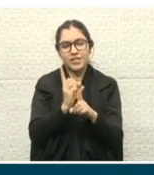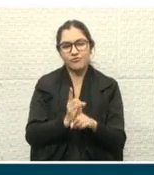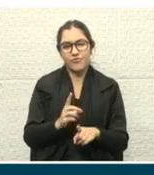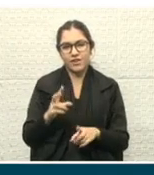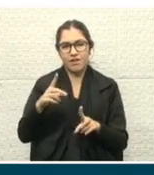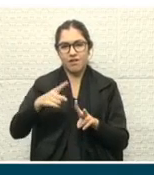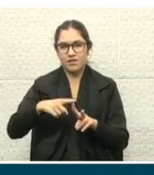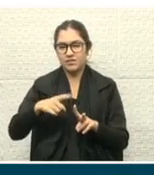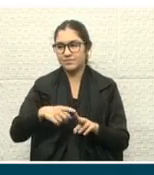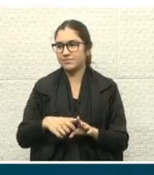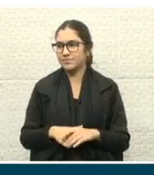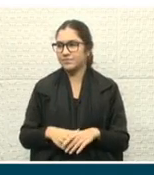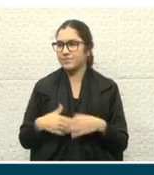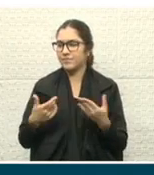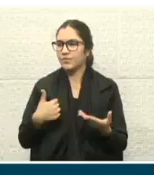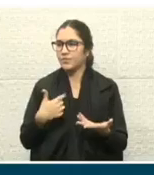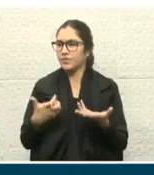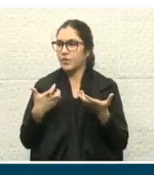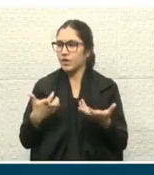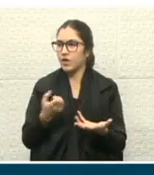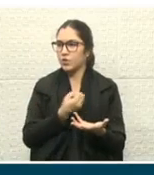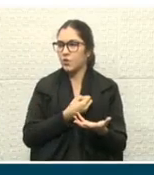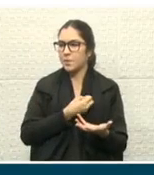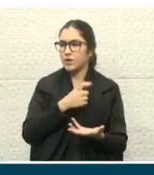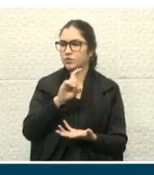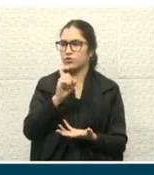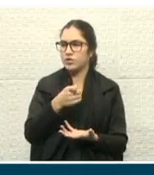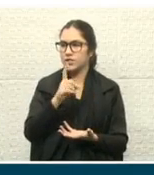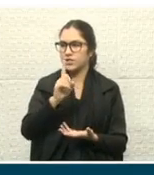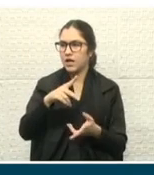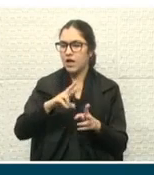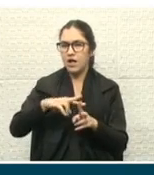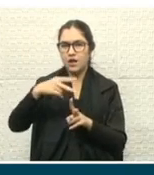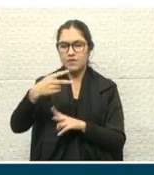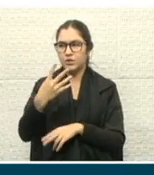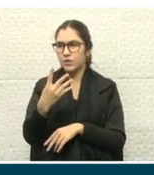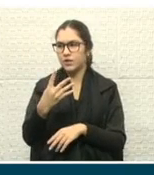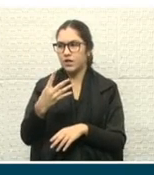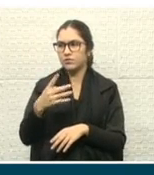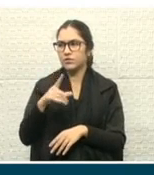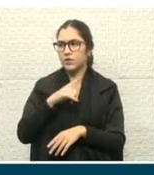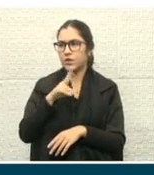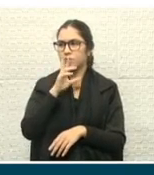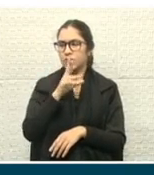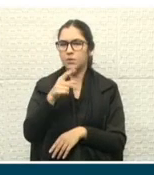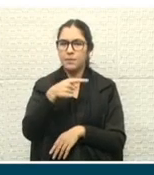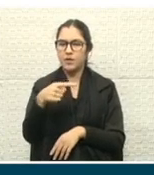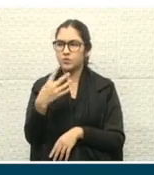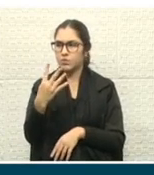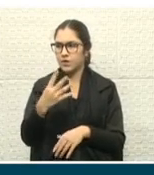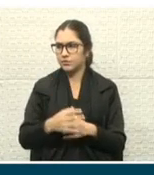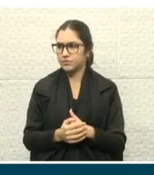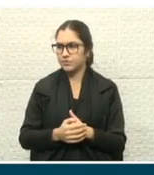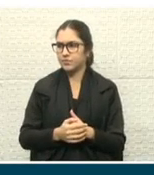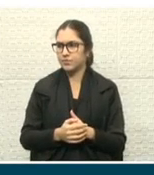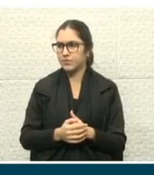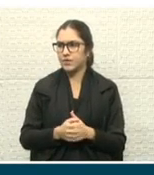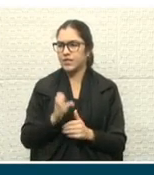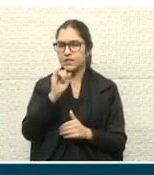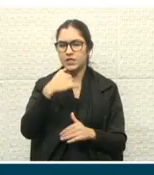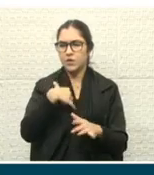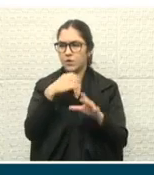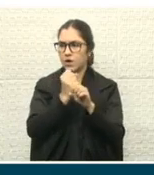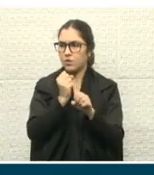as raízes. Então, eu quero um número x que, ao ser elevado ao quadrado, resulta em menos 4. Então, se eu